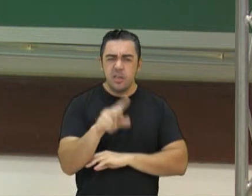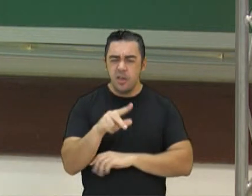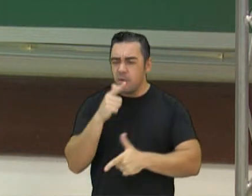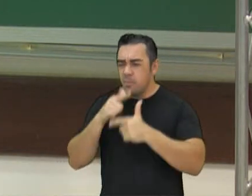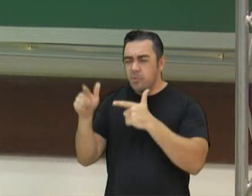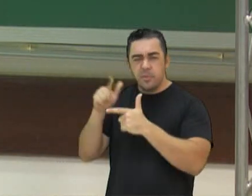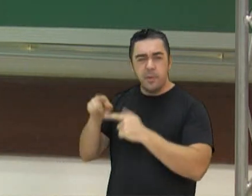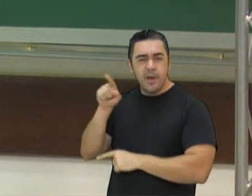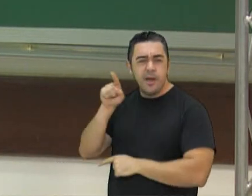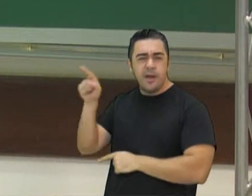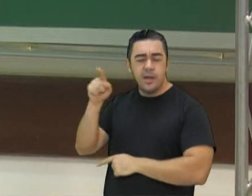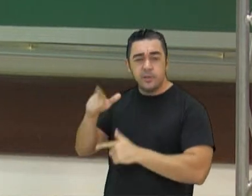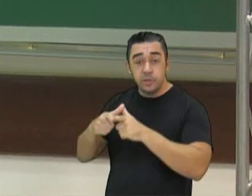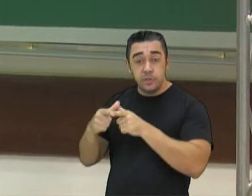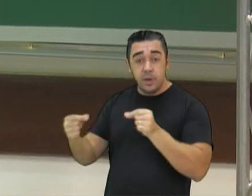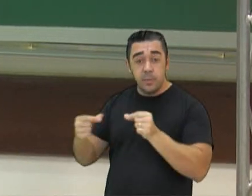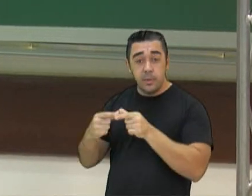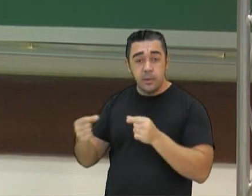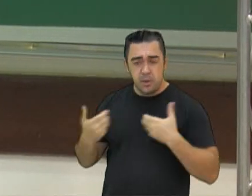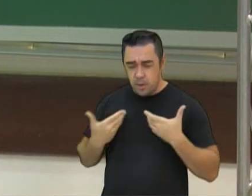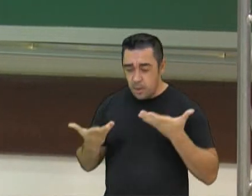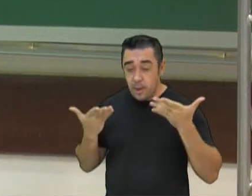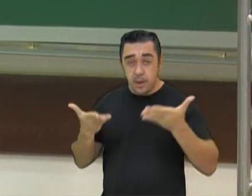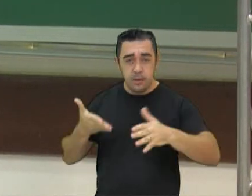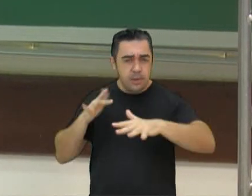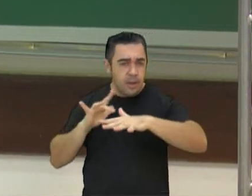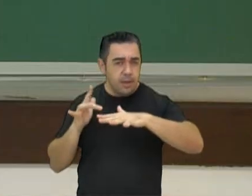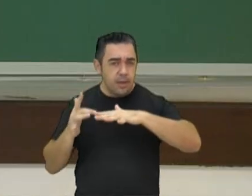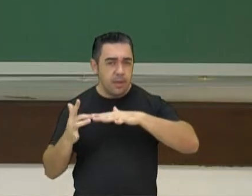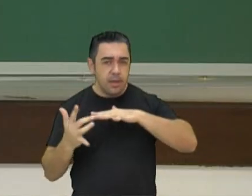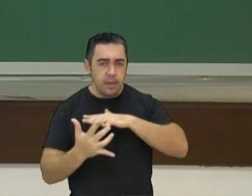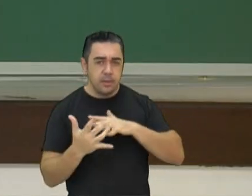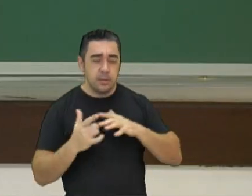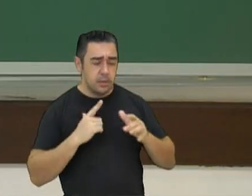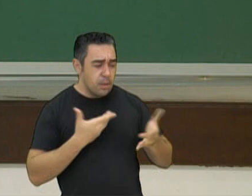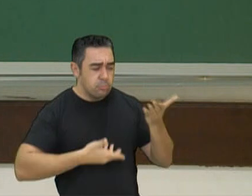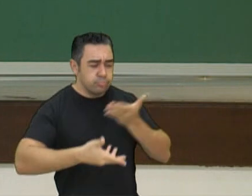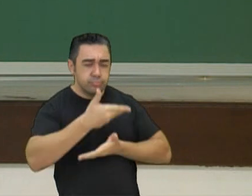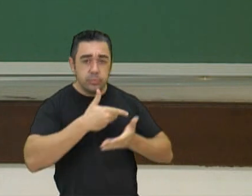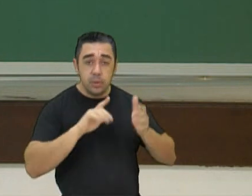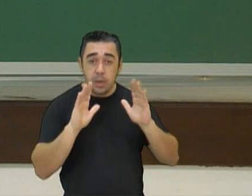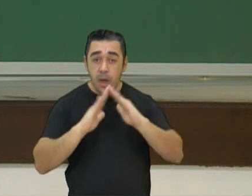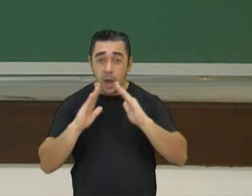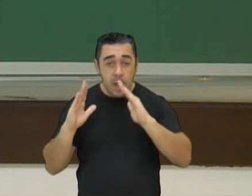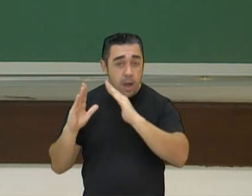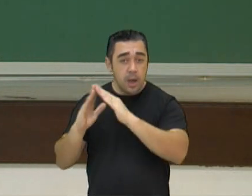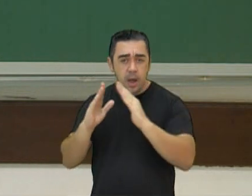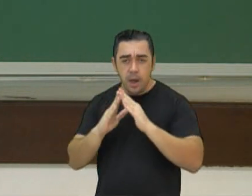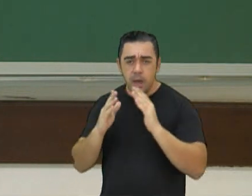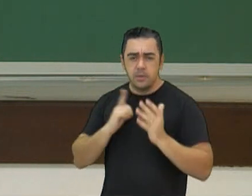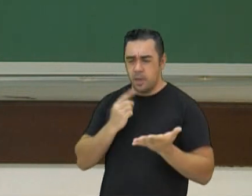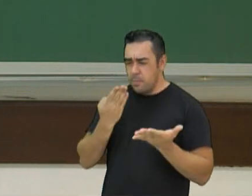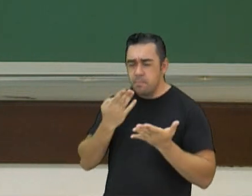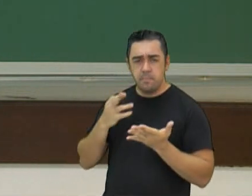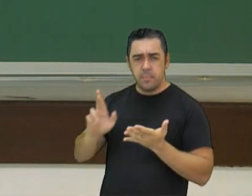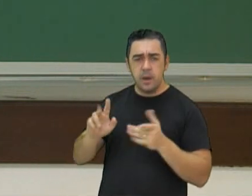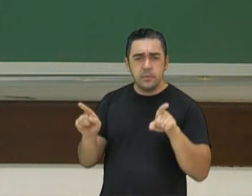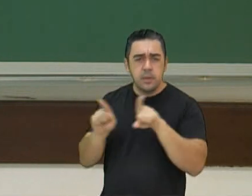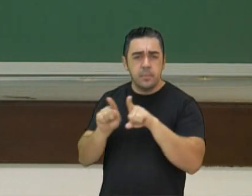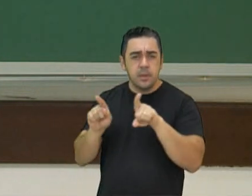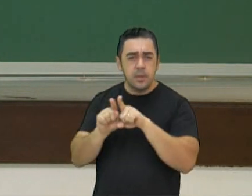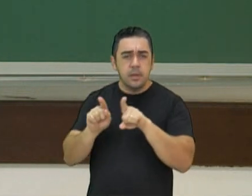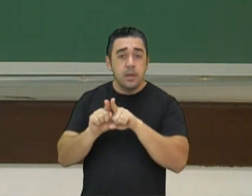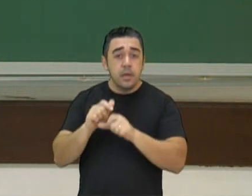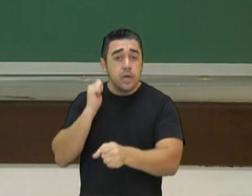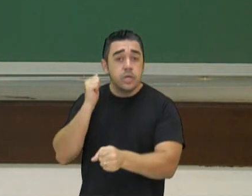no Japão. Eu quero entrar na rede pra contactar os lares do Nepal, os bares do Gabão. Que o